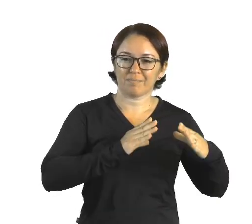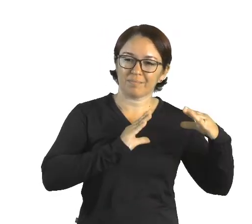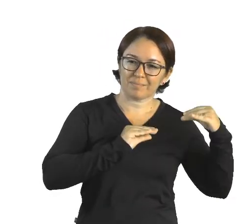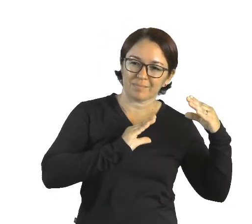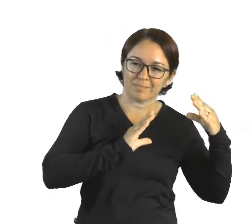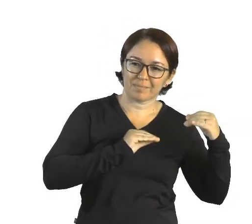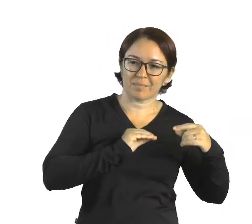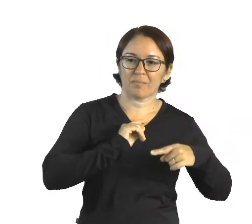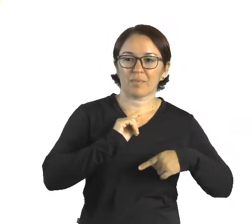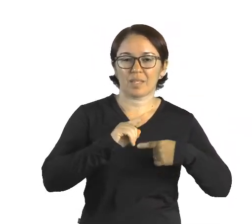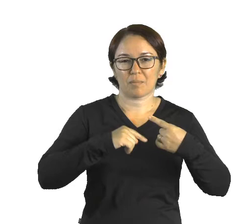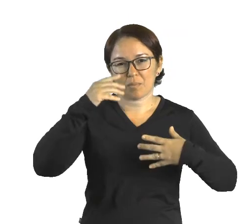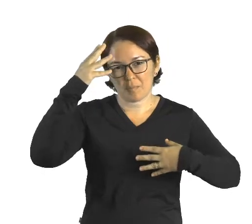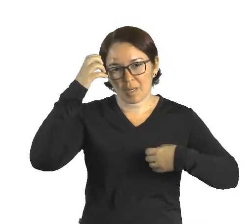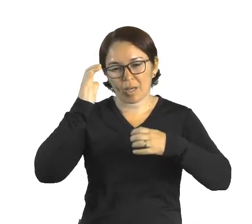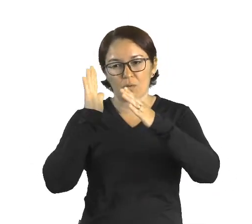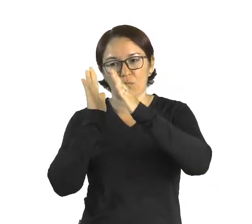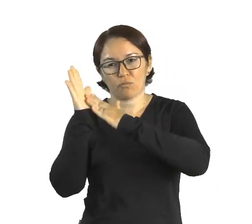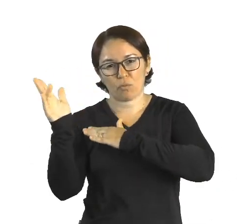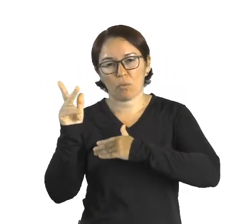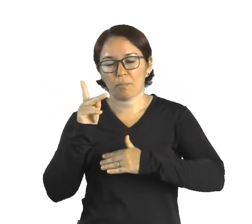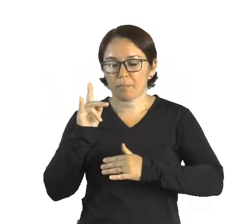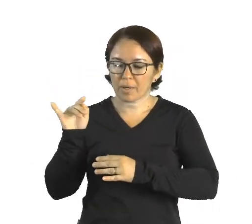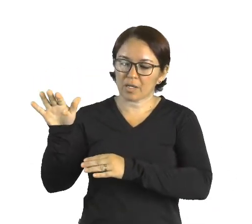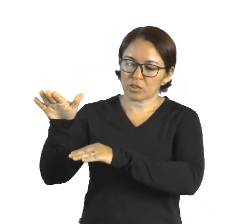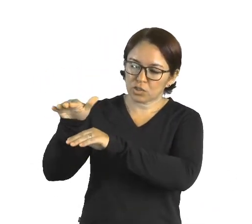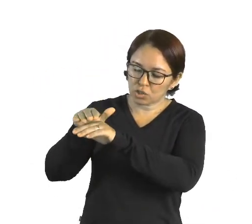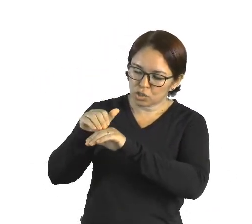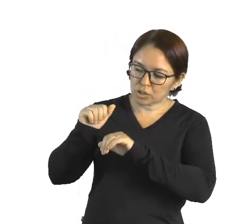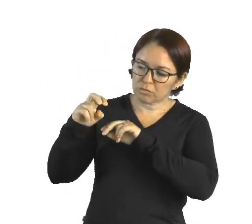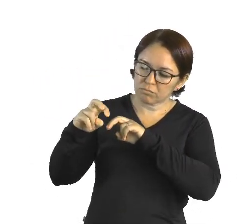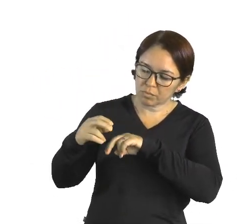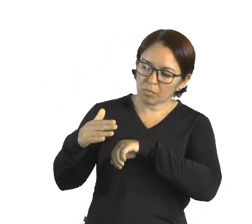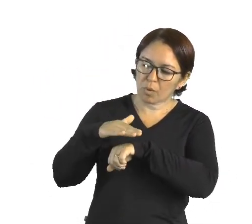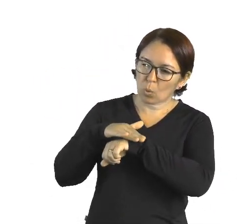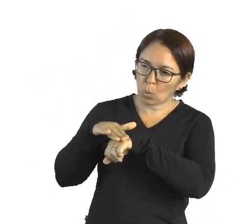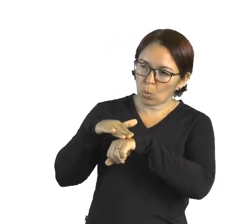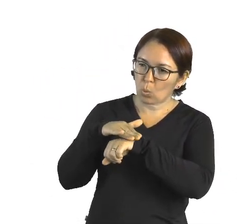para conversar, explica a situação, o pai lá tranquilo